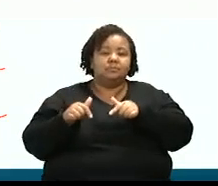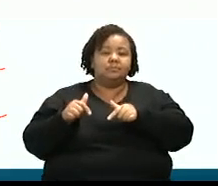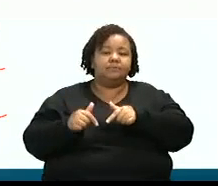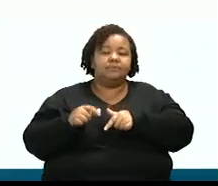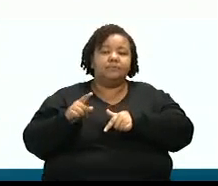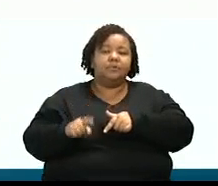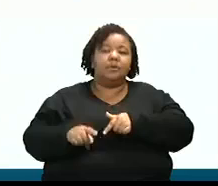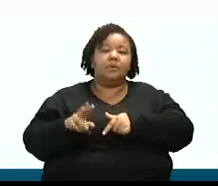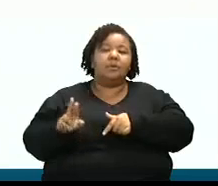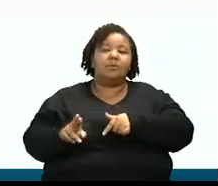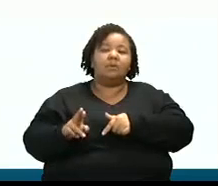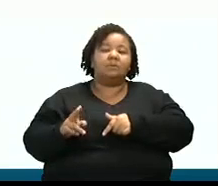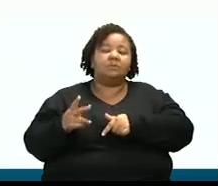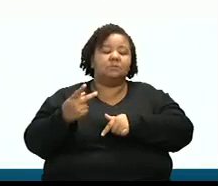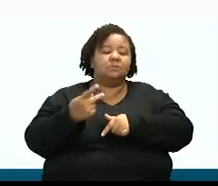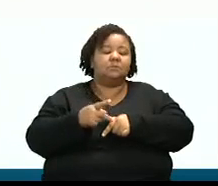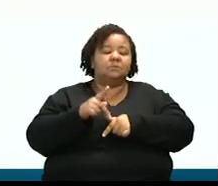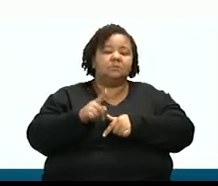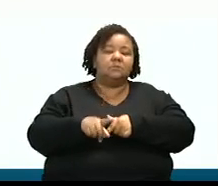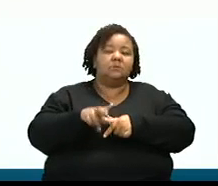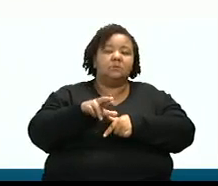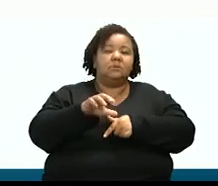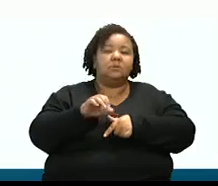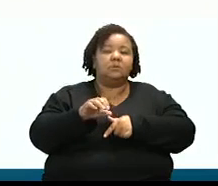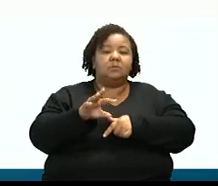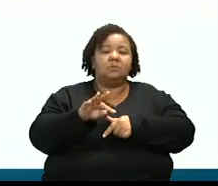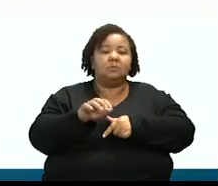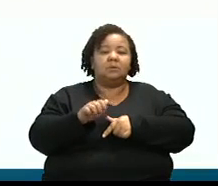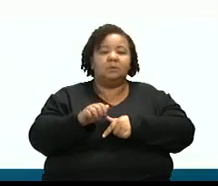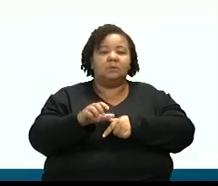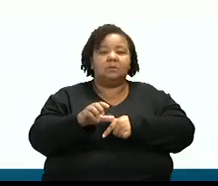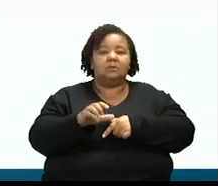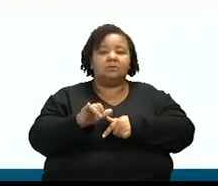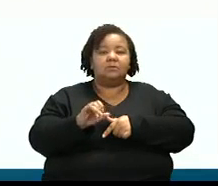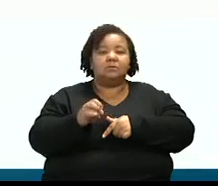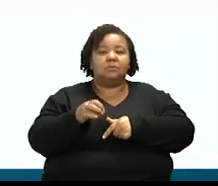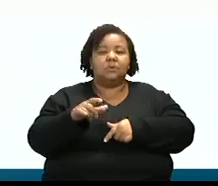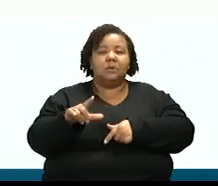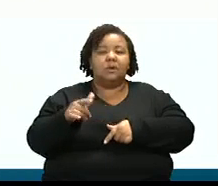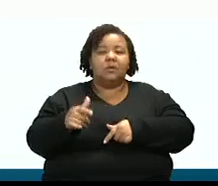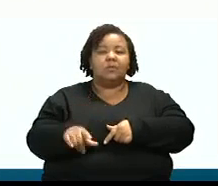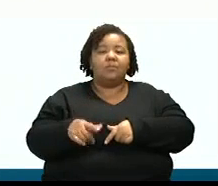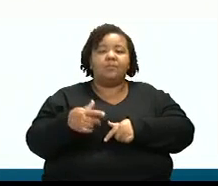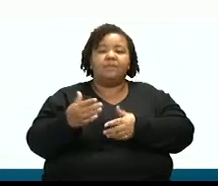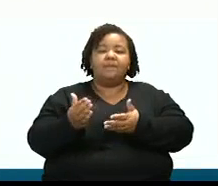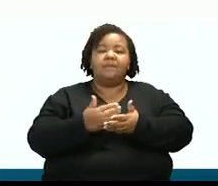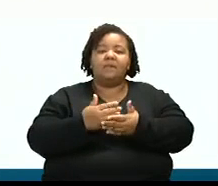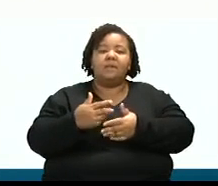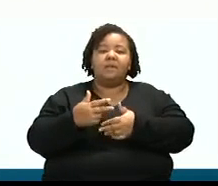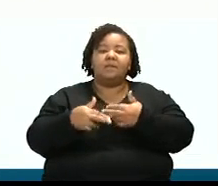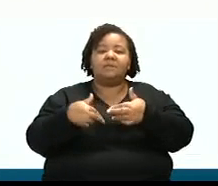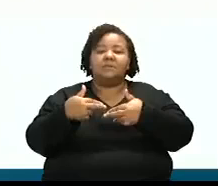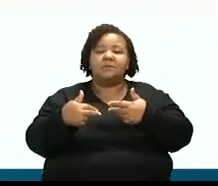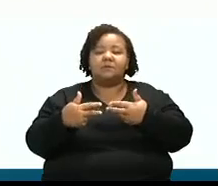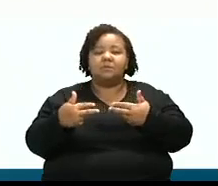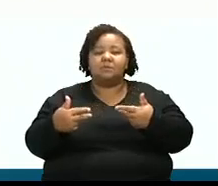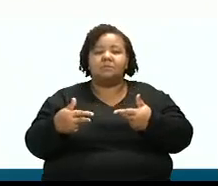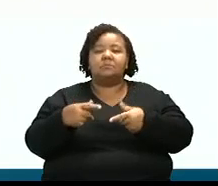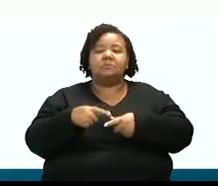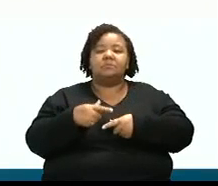é a aplicação desse rotacional? Temos que as partículas perto de um ponto P em um fluido